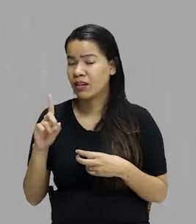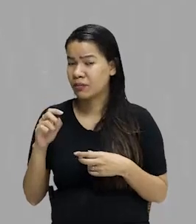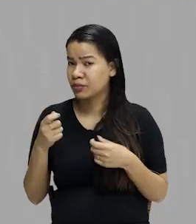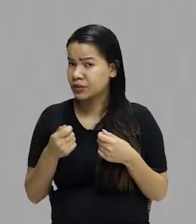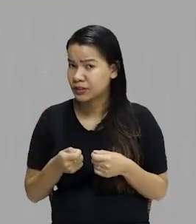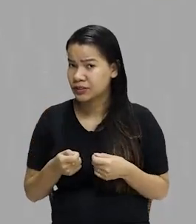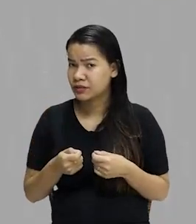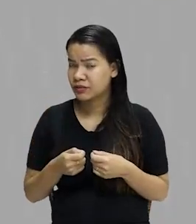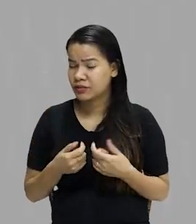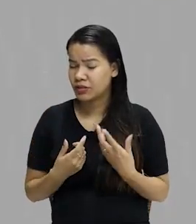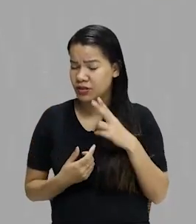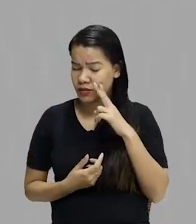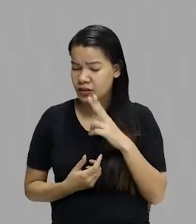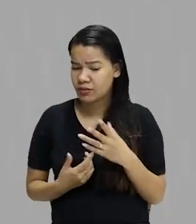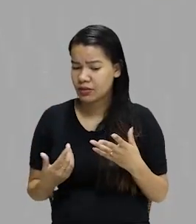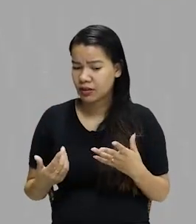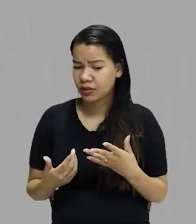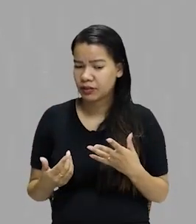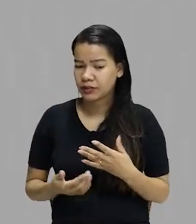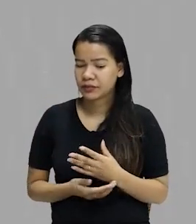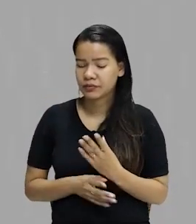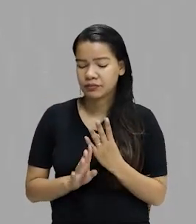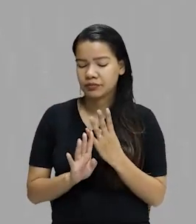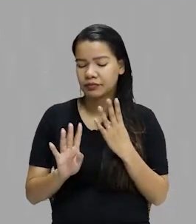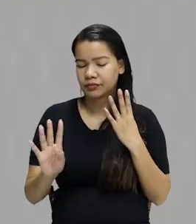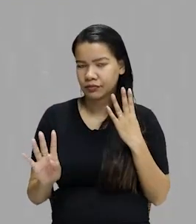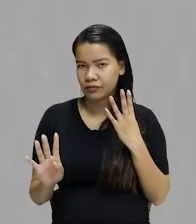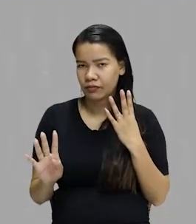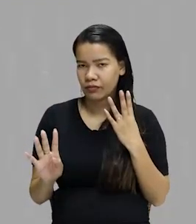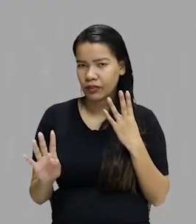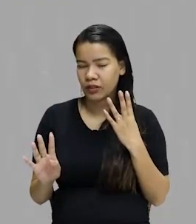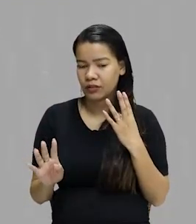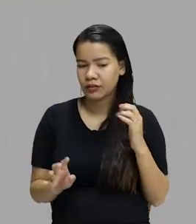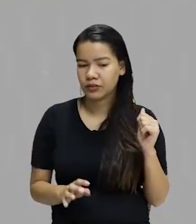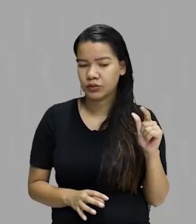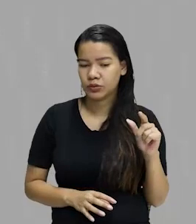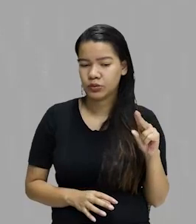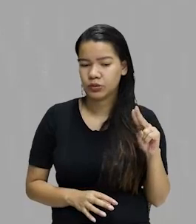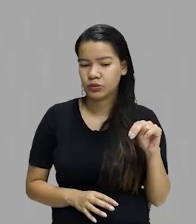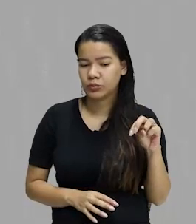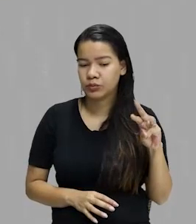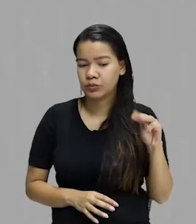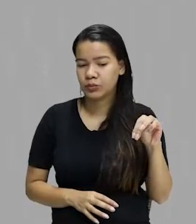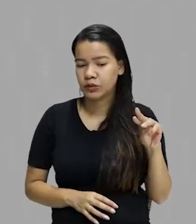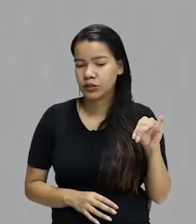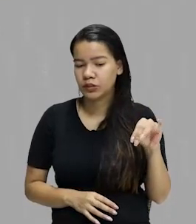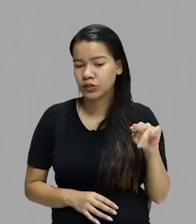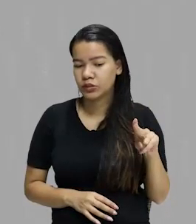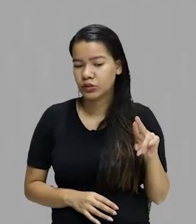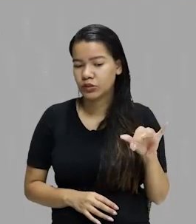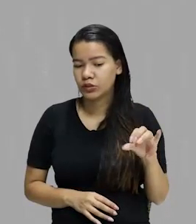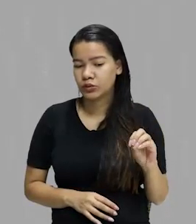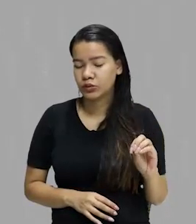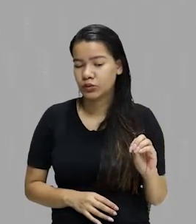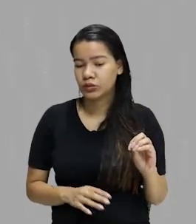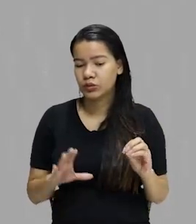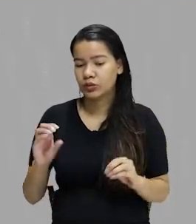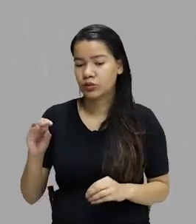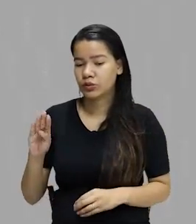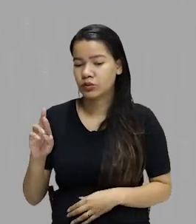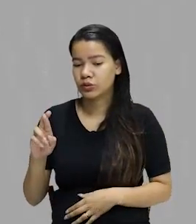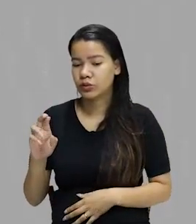possível? Vamos observar aqui, ó, a fila de reatividade. O alumínio, certo? E aqui está o